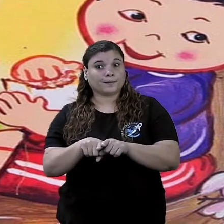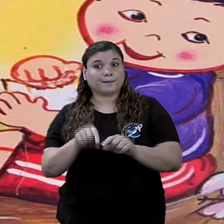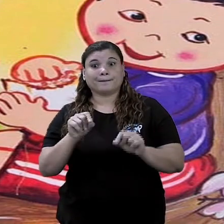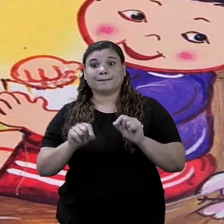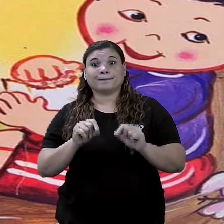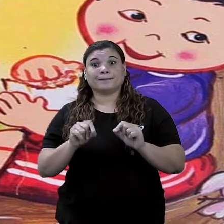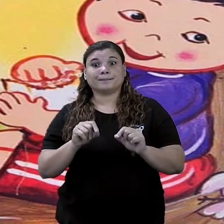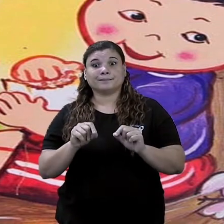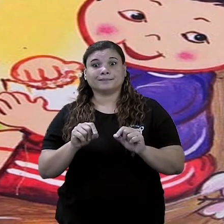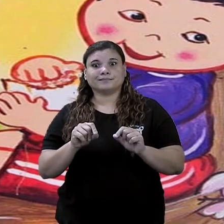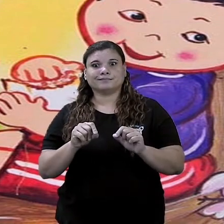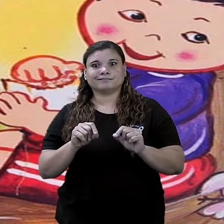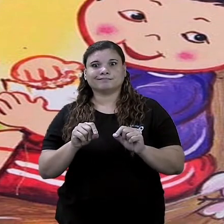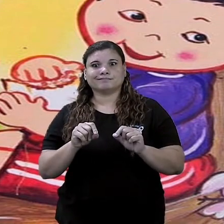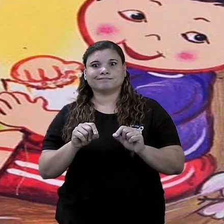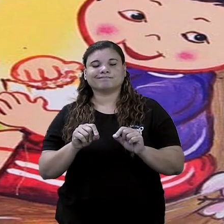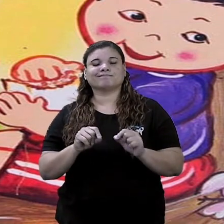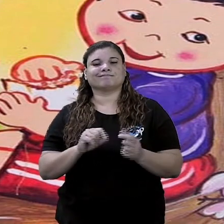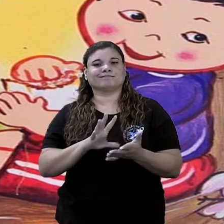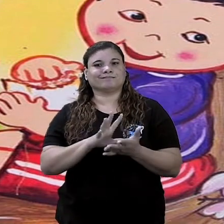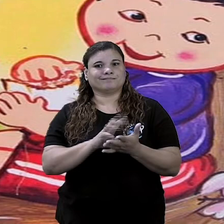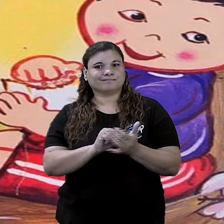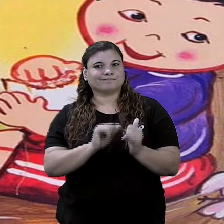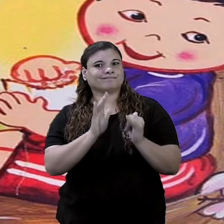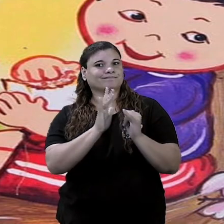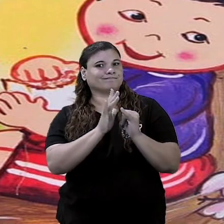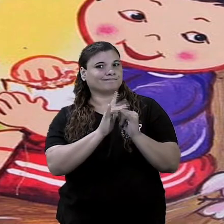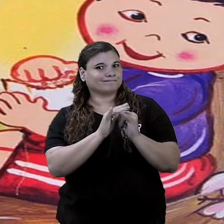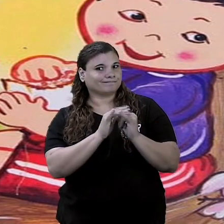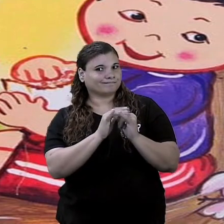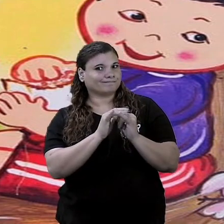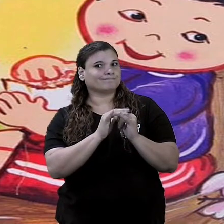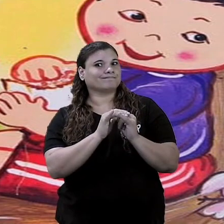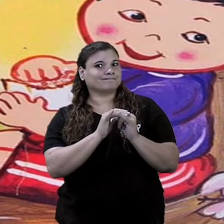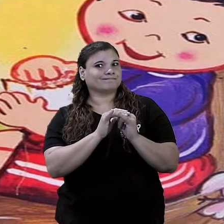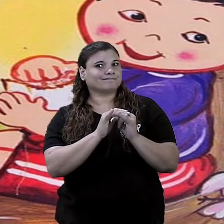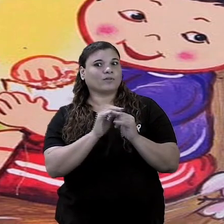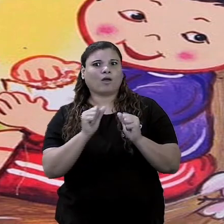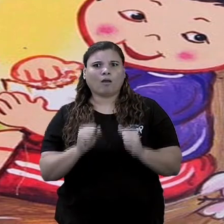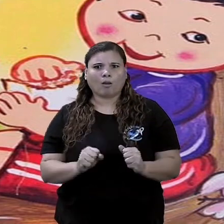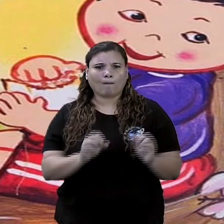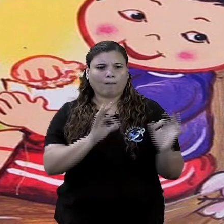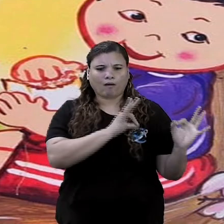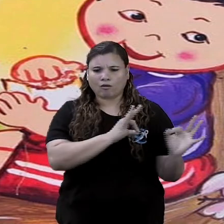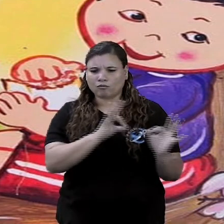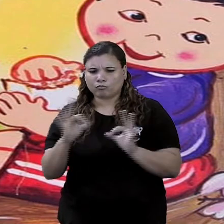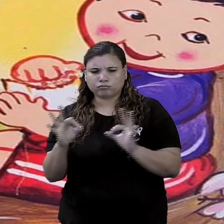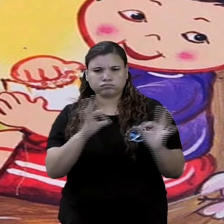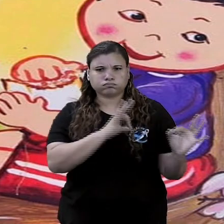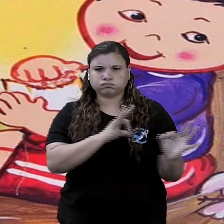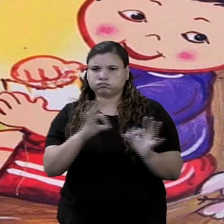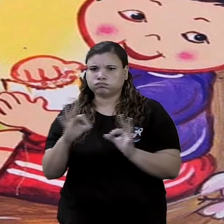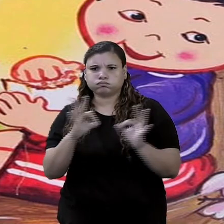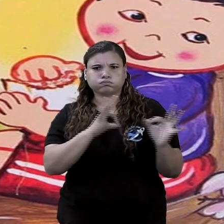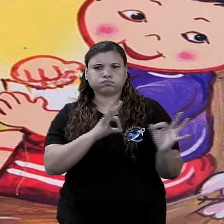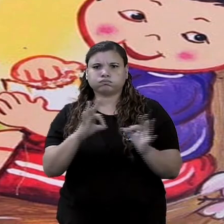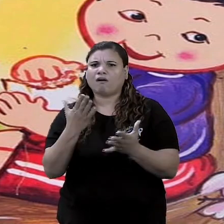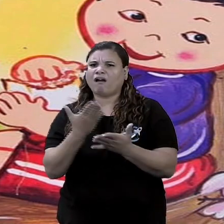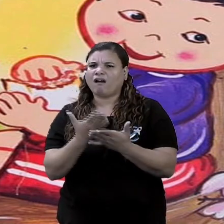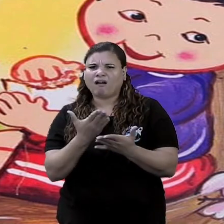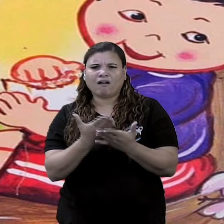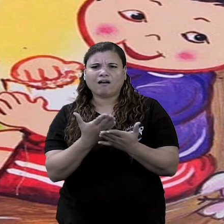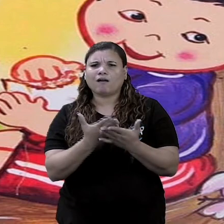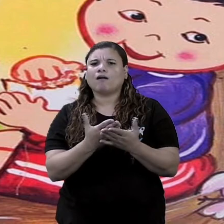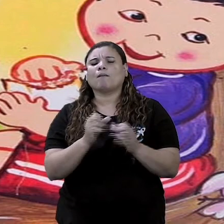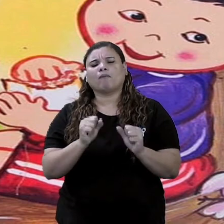precisar rever as nossas aulas, é só você acessar o nosso canal do YouTube, SmetGV. E é claro, né, se